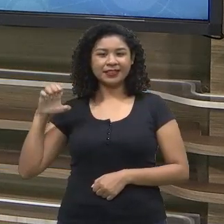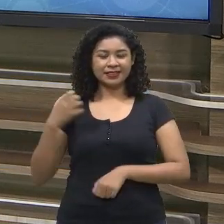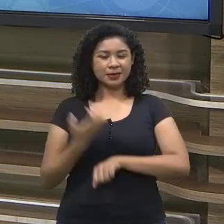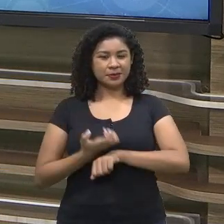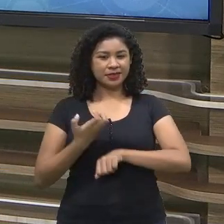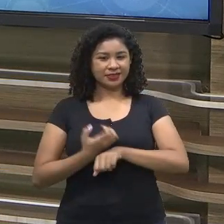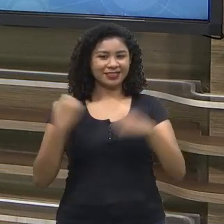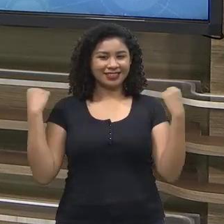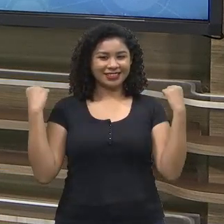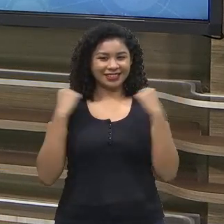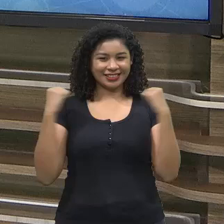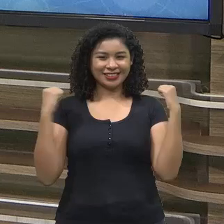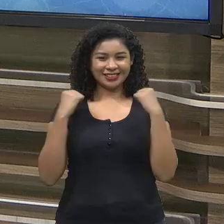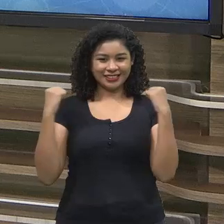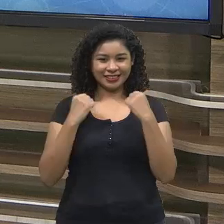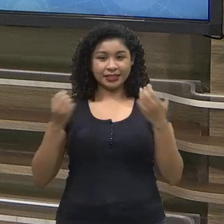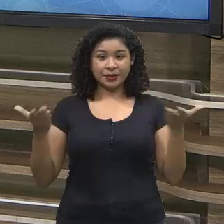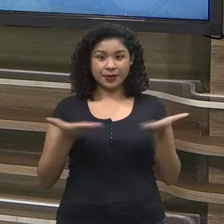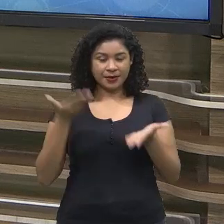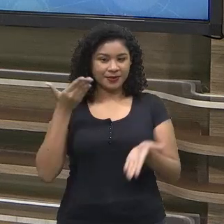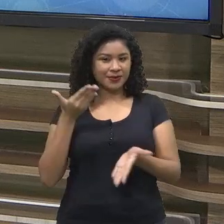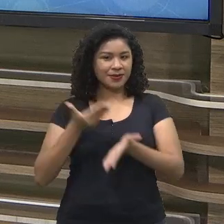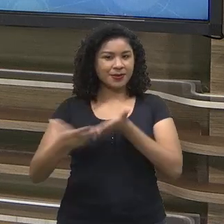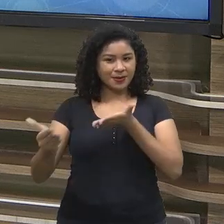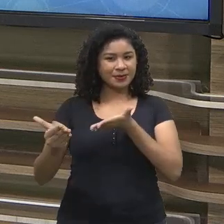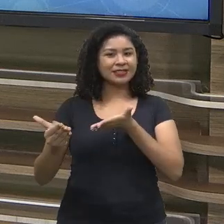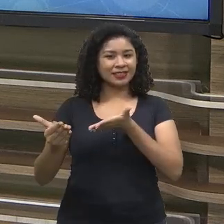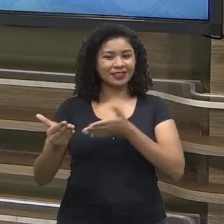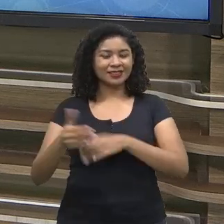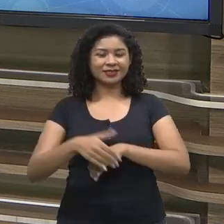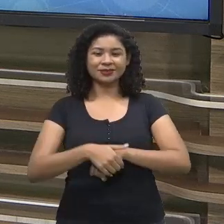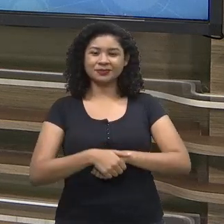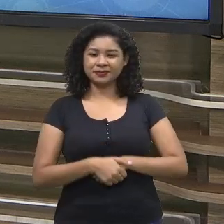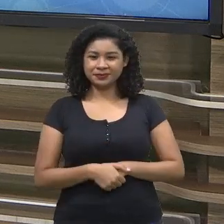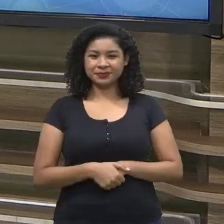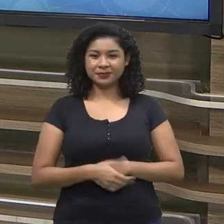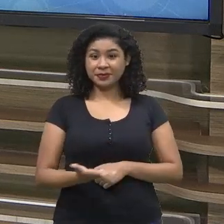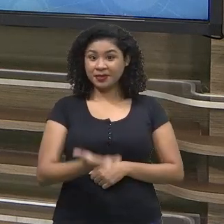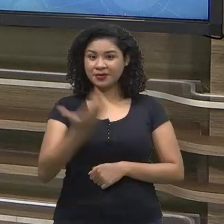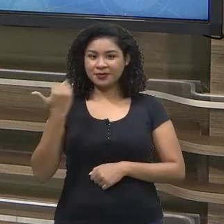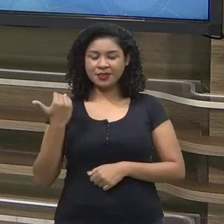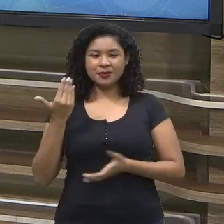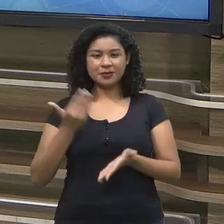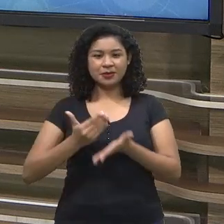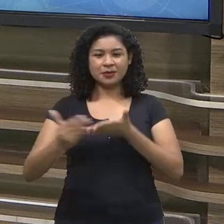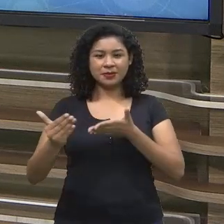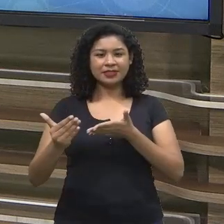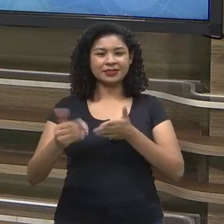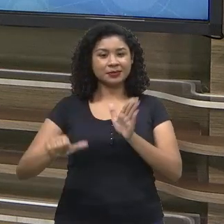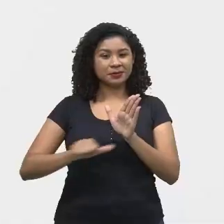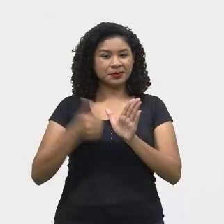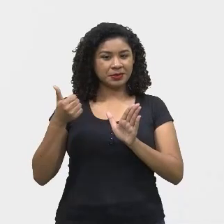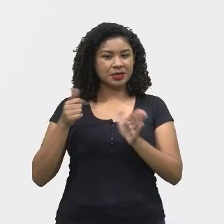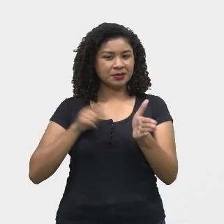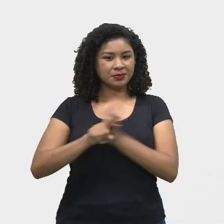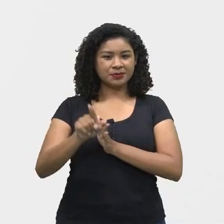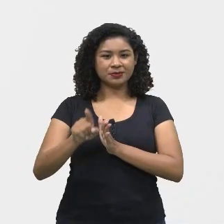as nossas questões da nossa componente Educação Física, tá bom? Vamos lá, vamos começar com a primeira questão.